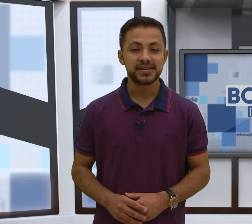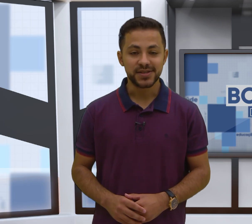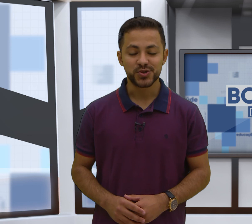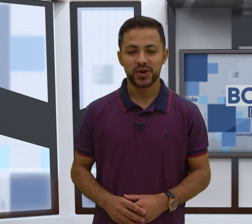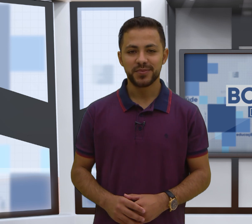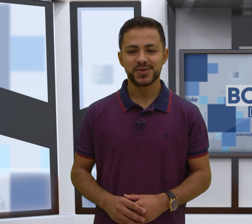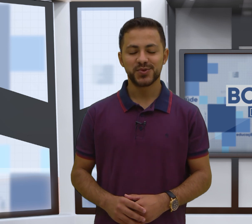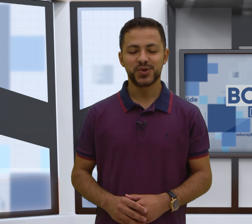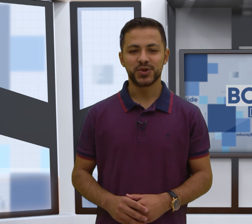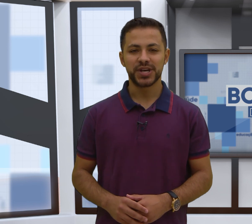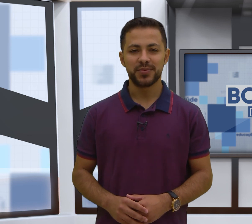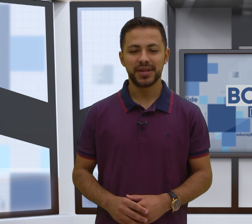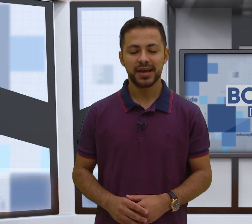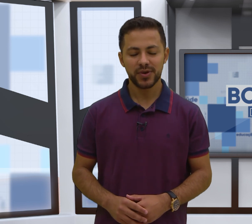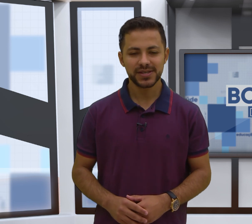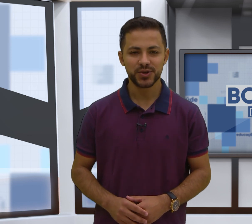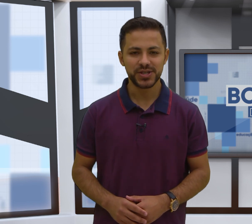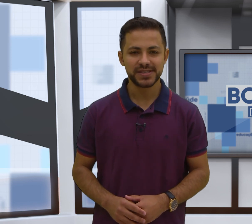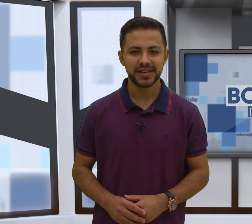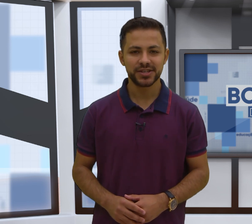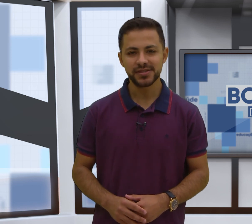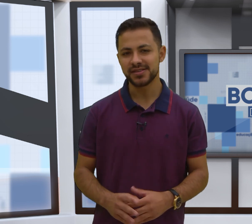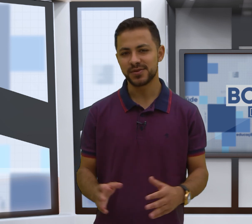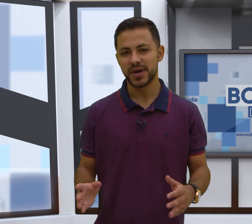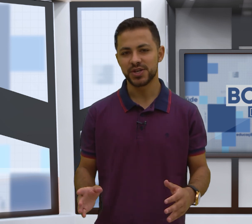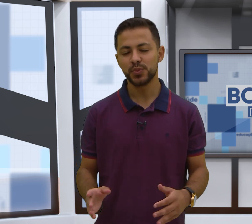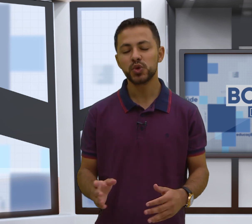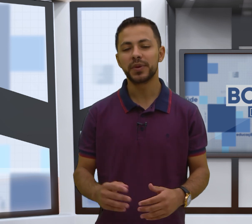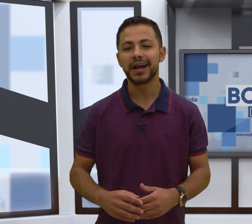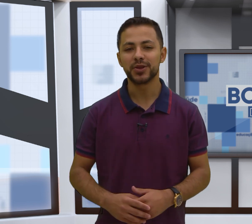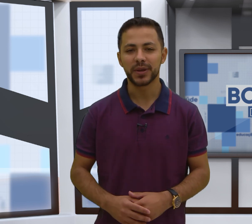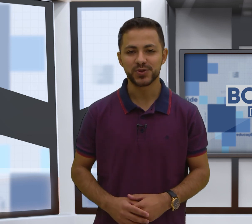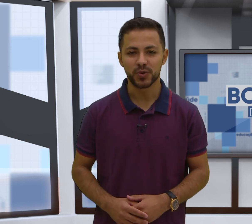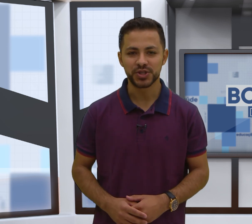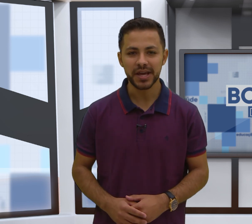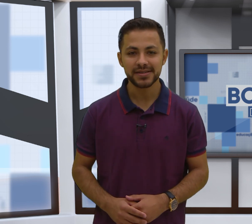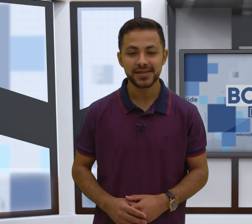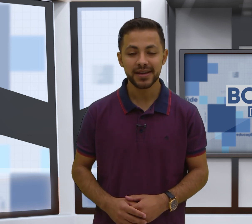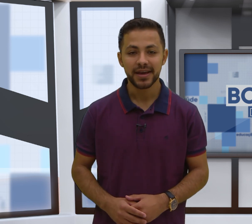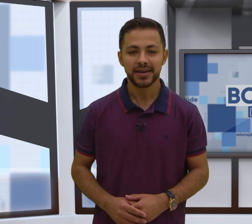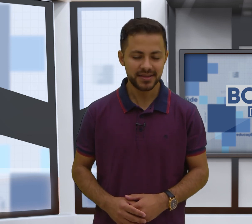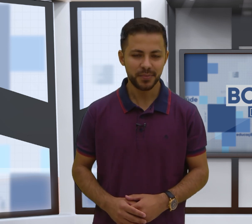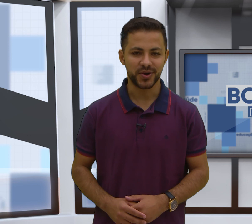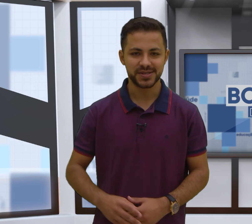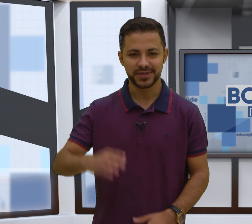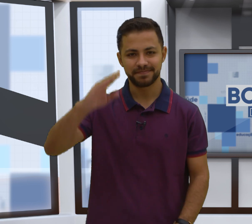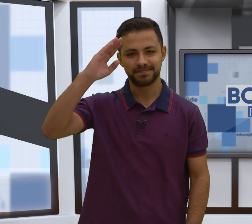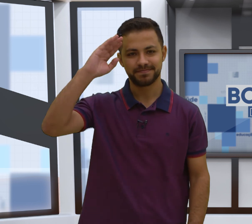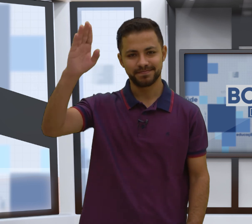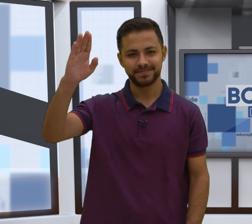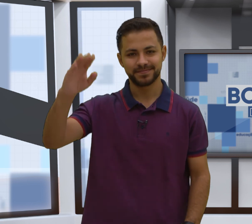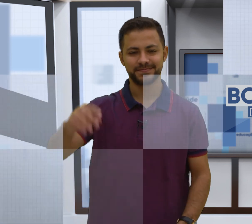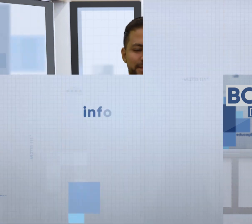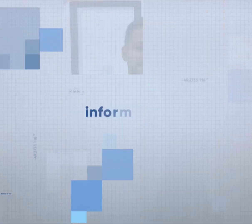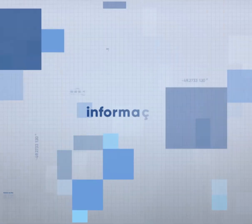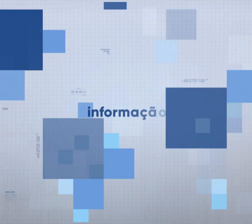Que linda essa história mesmo do Sr. Jaime, né? Com essa notícia que a gente se despede. Muito obrigado pela sua audiência e até a próxima.